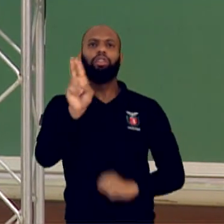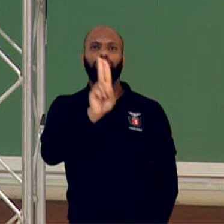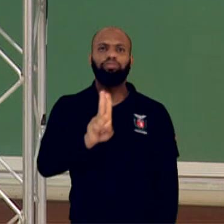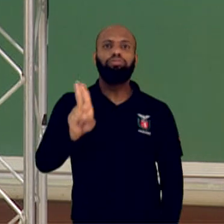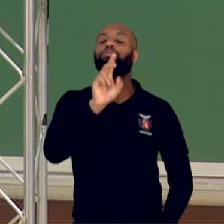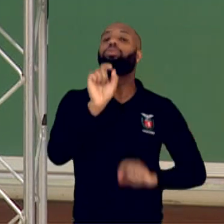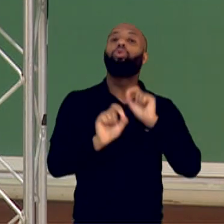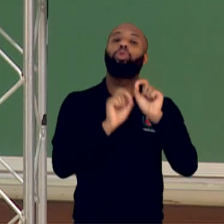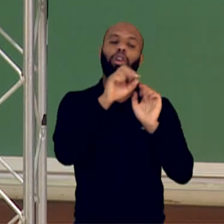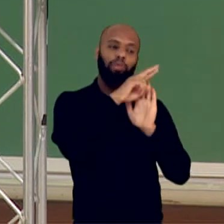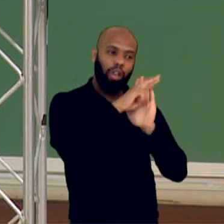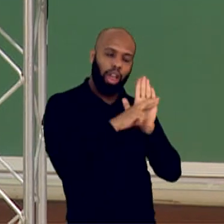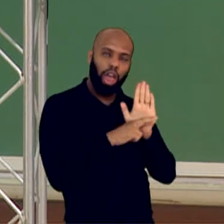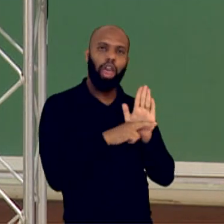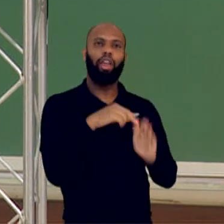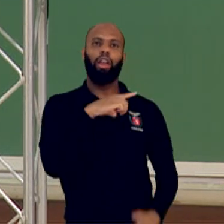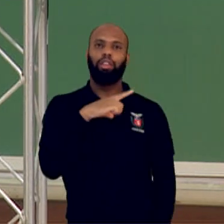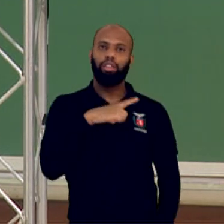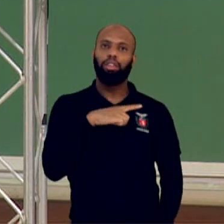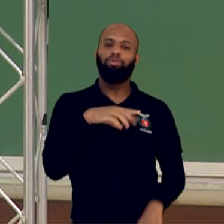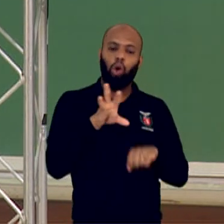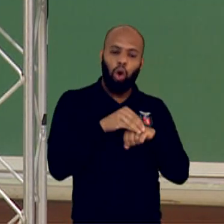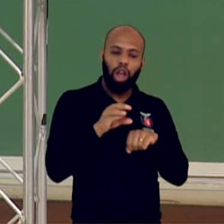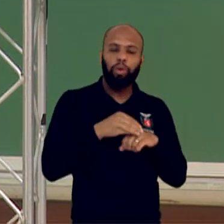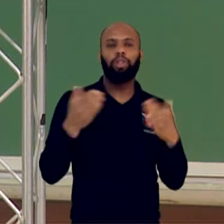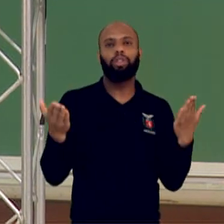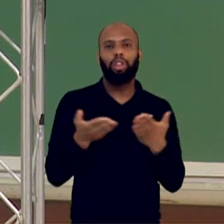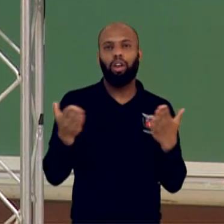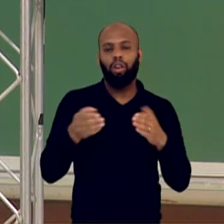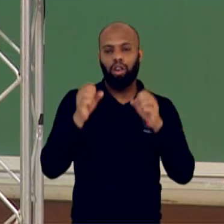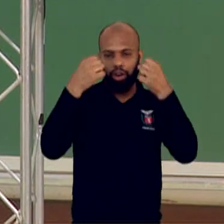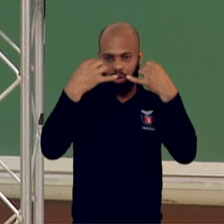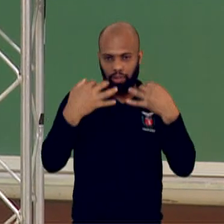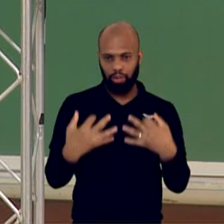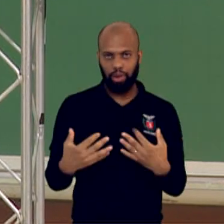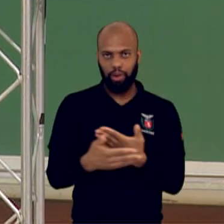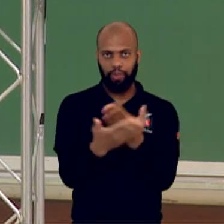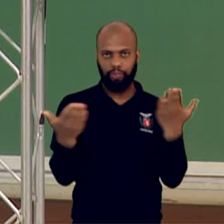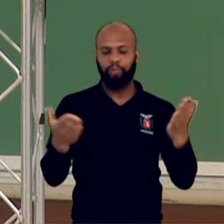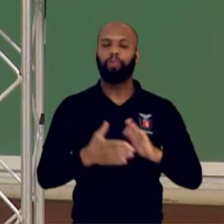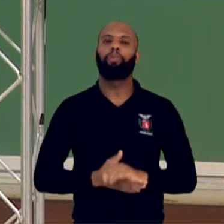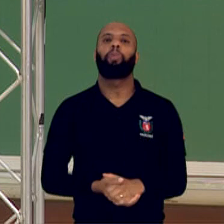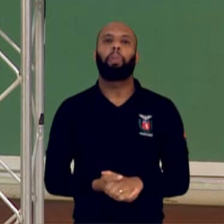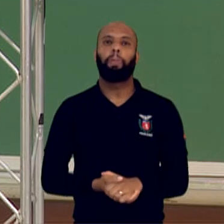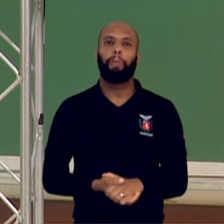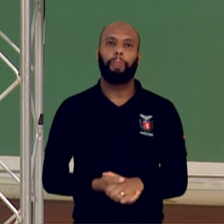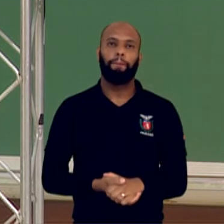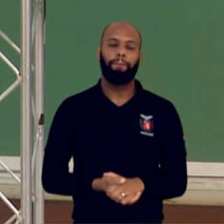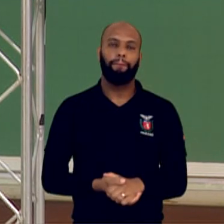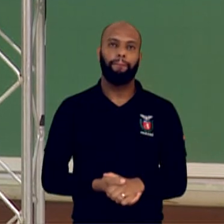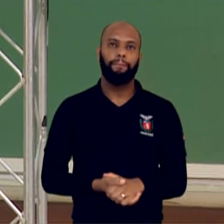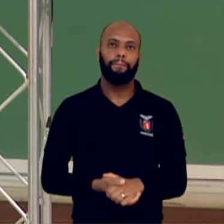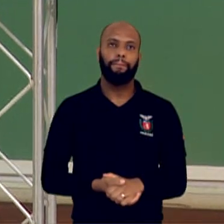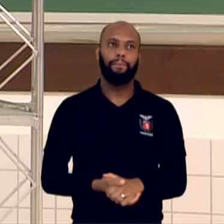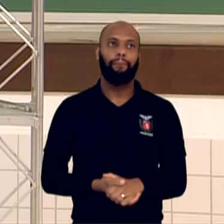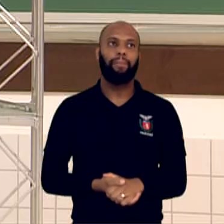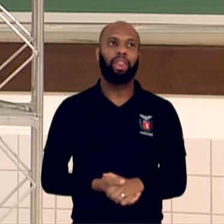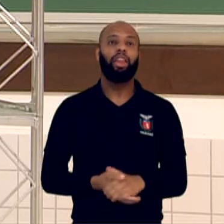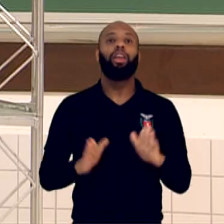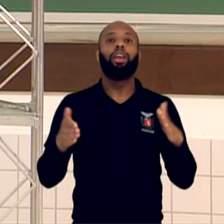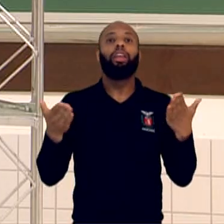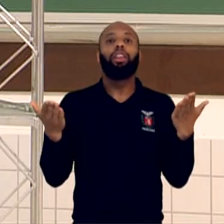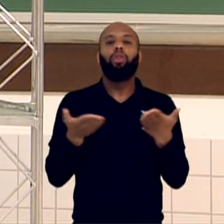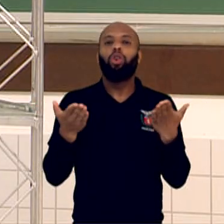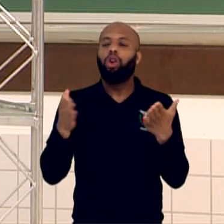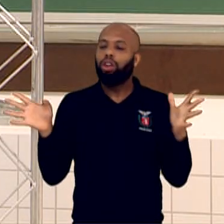né, essas propriedades, né, esses conhecimentos que eu acabei de explanar aqui para vocês. Tá? Então, pessoal, né, fazendo